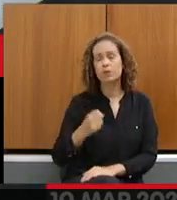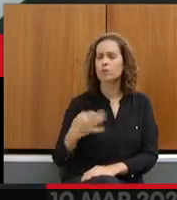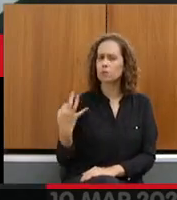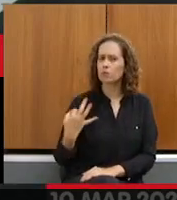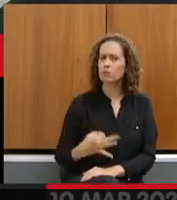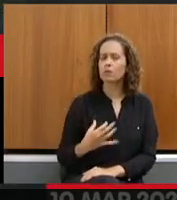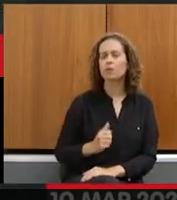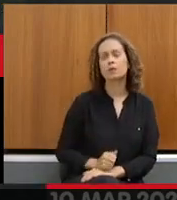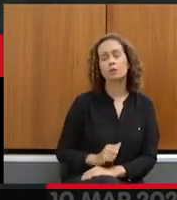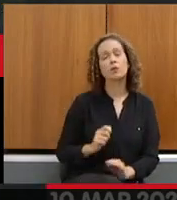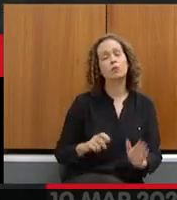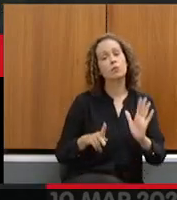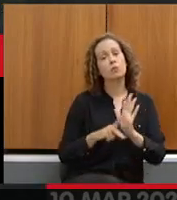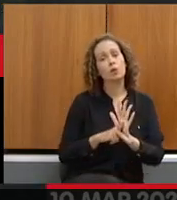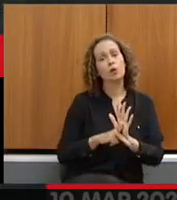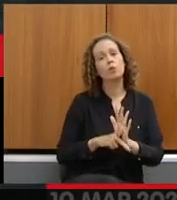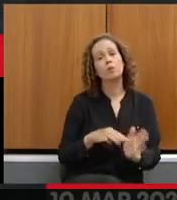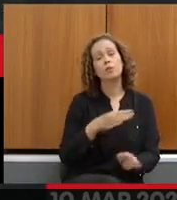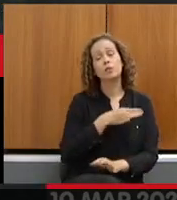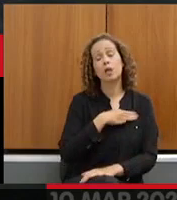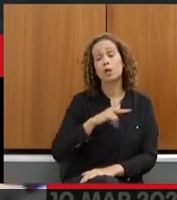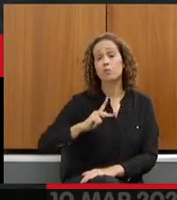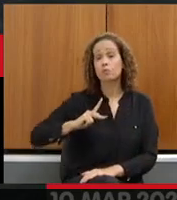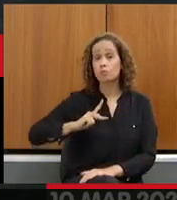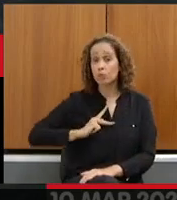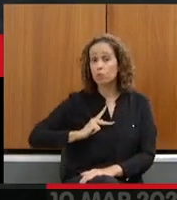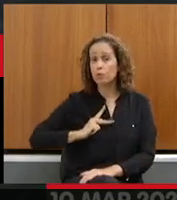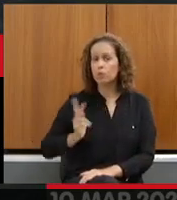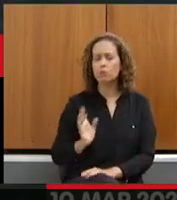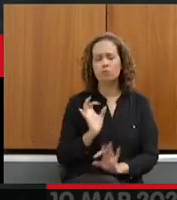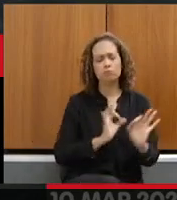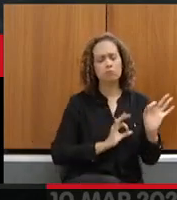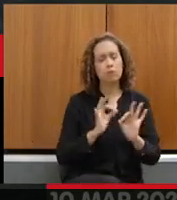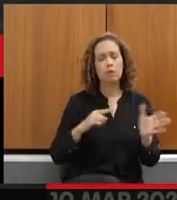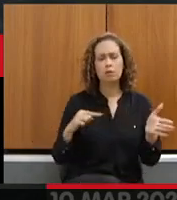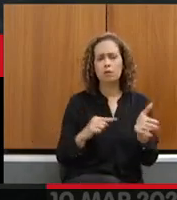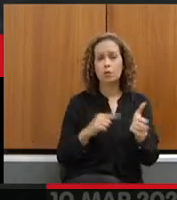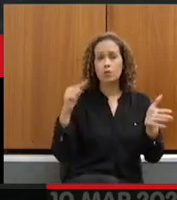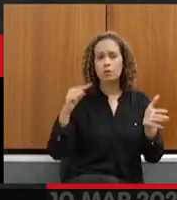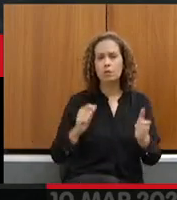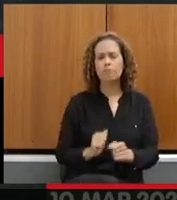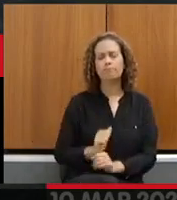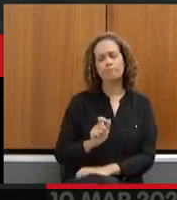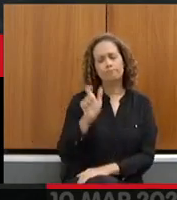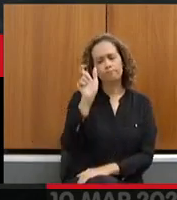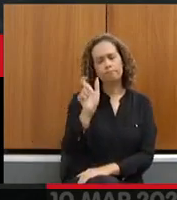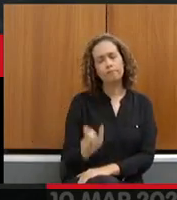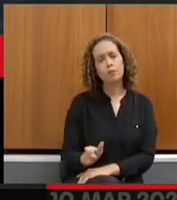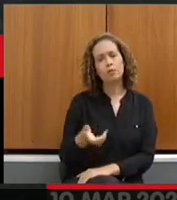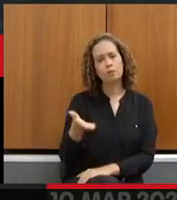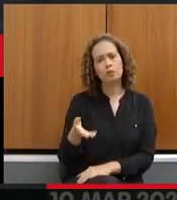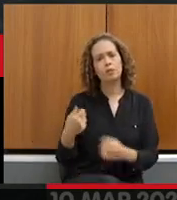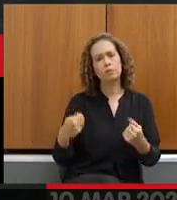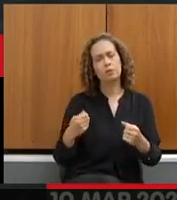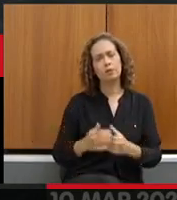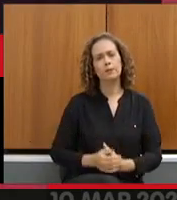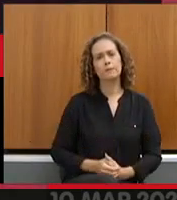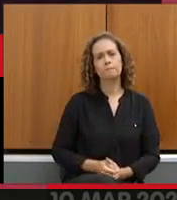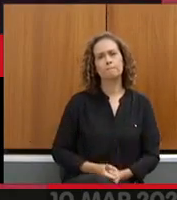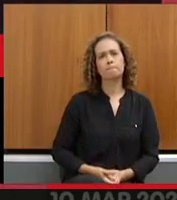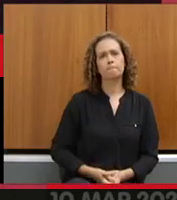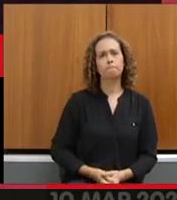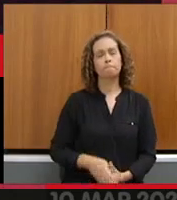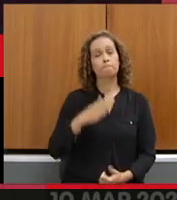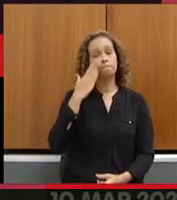certeza o próprio Ministério Público se encarregará de fazer a denúncia da autoridade que assim procedem obrigado